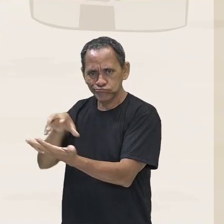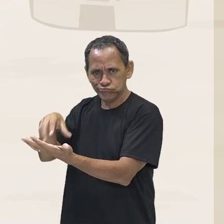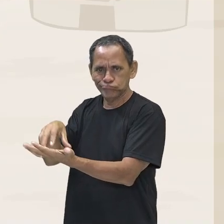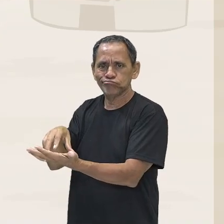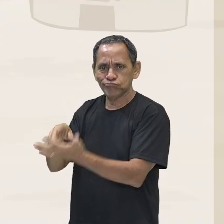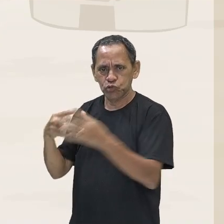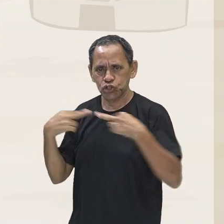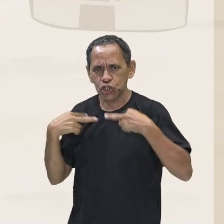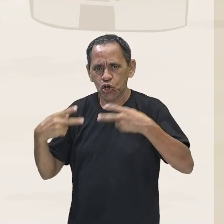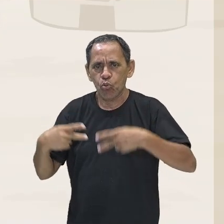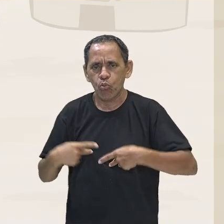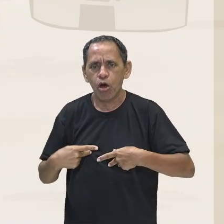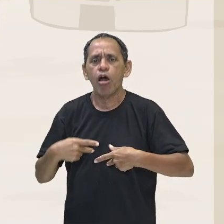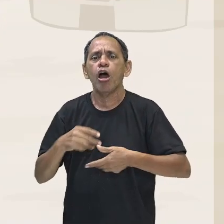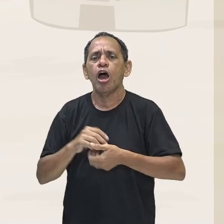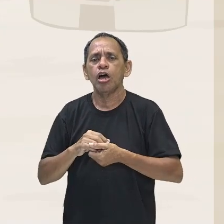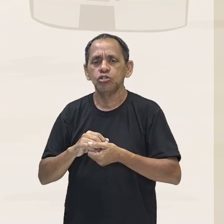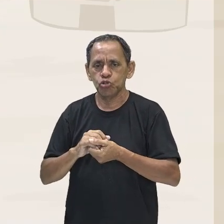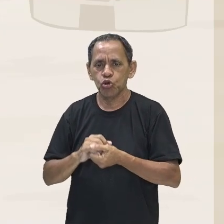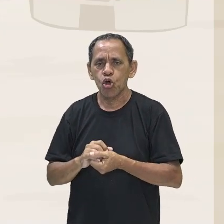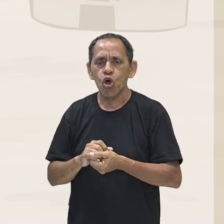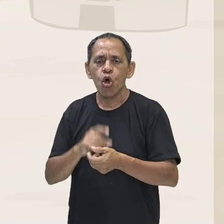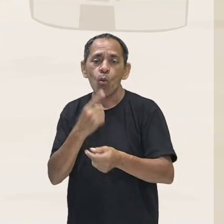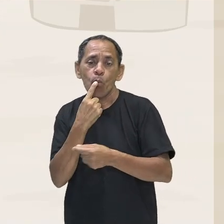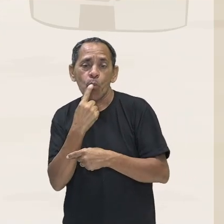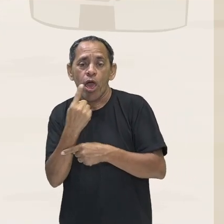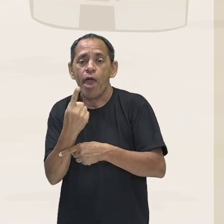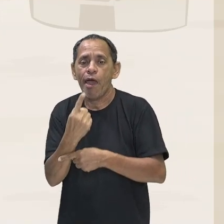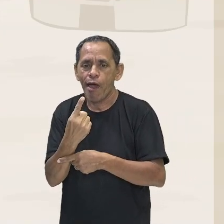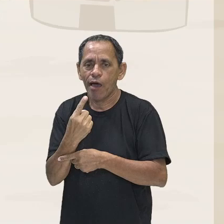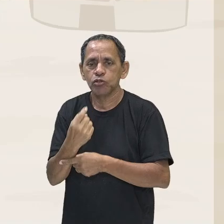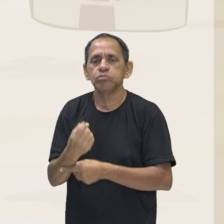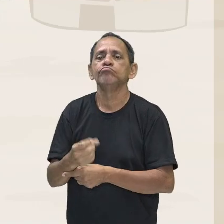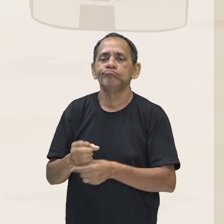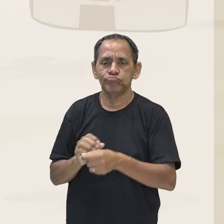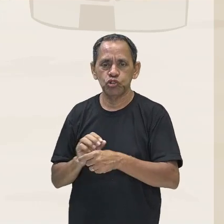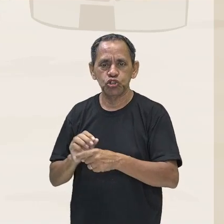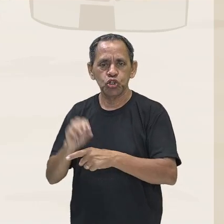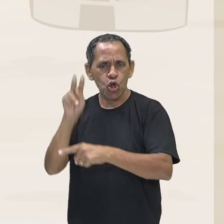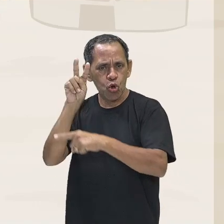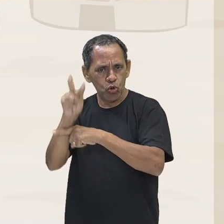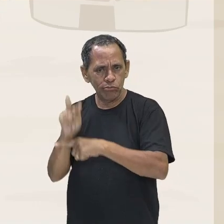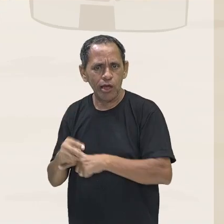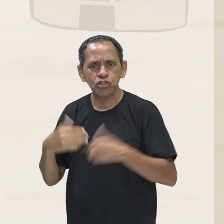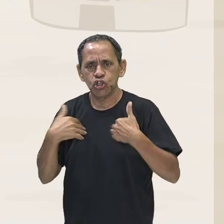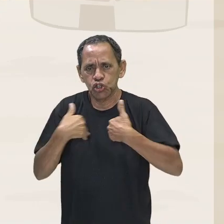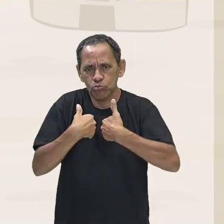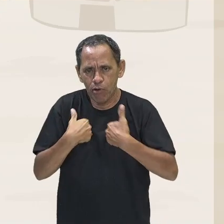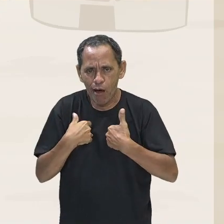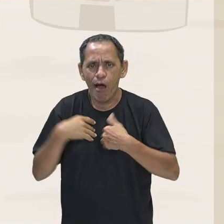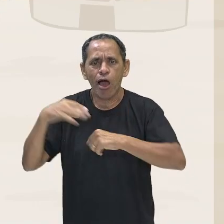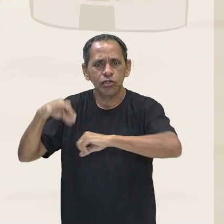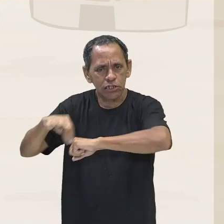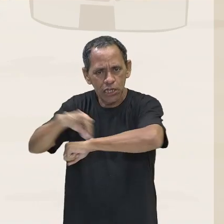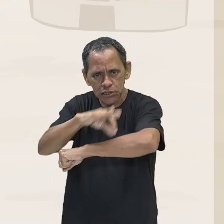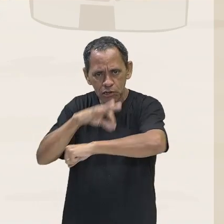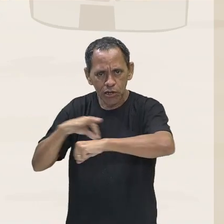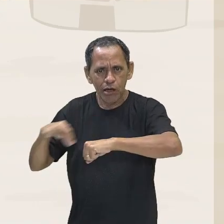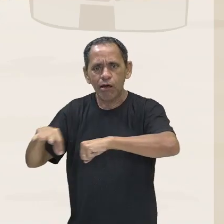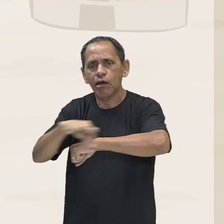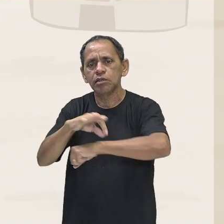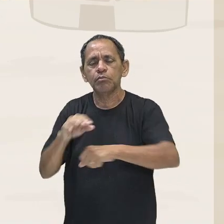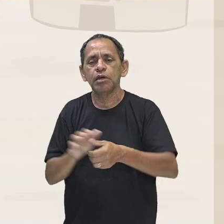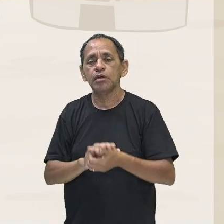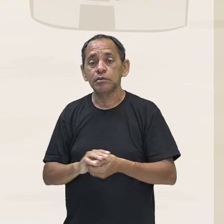uma plantação ou de uma criação de animais. Nesse momento, o ser humano, que a priori era